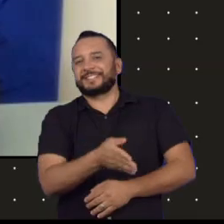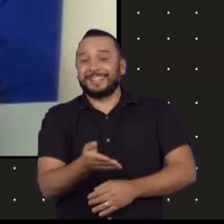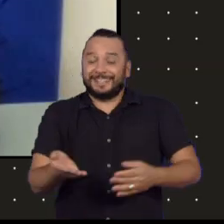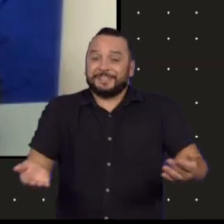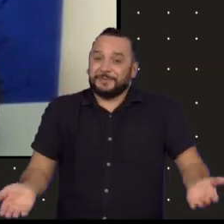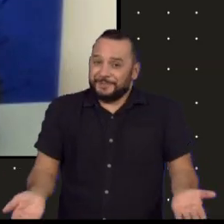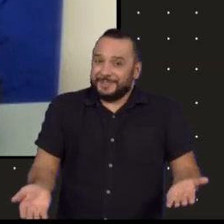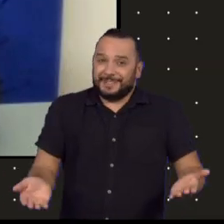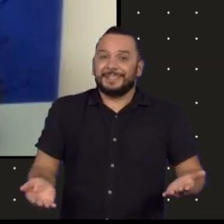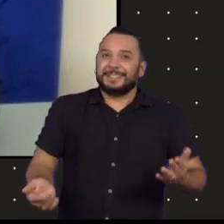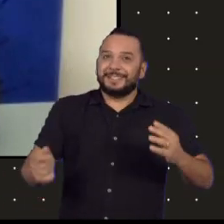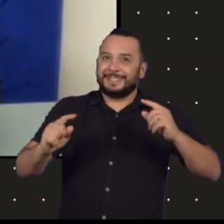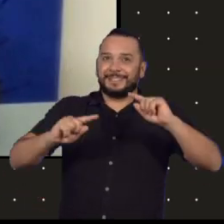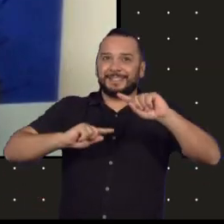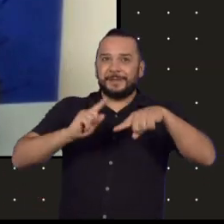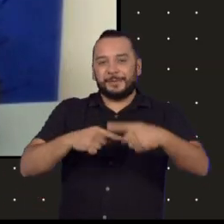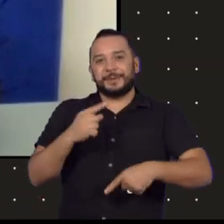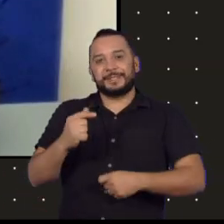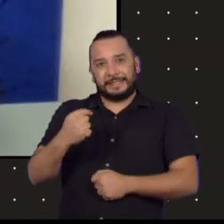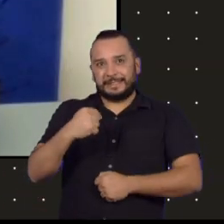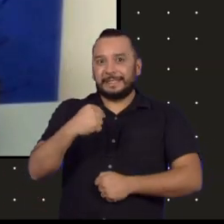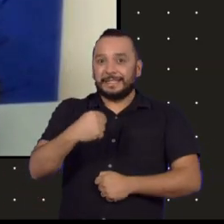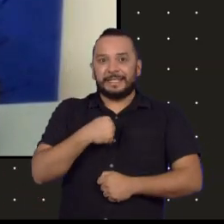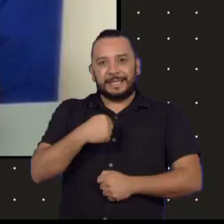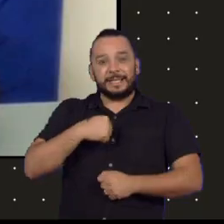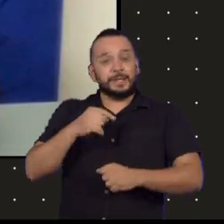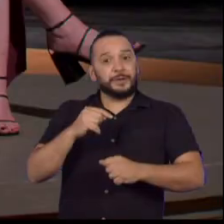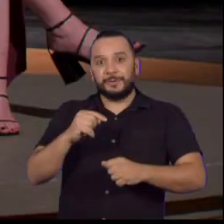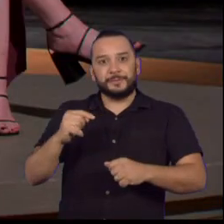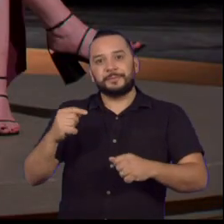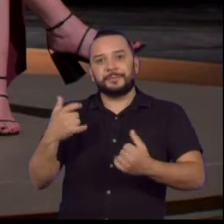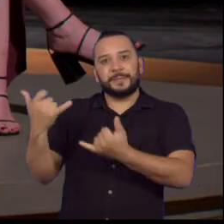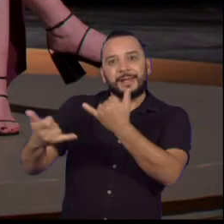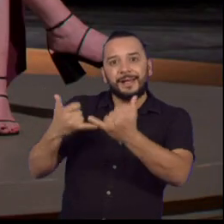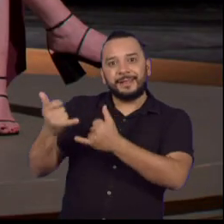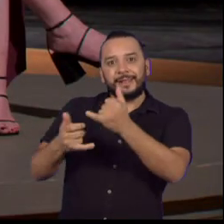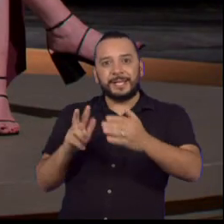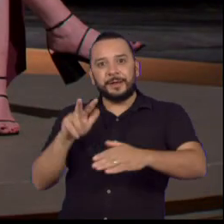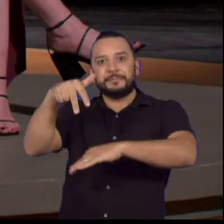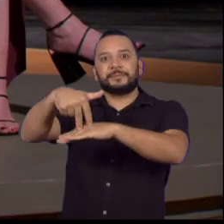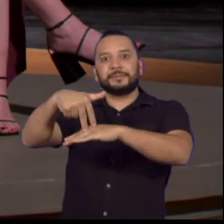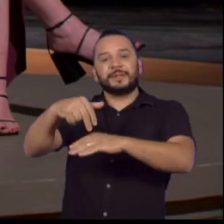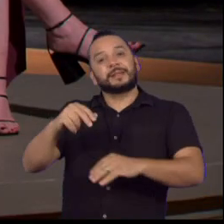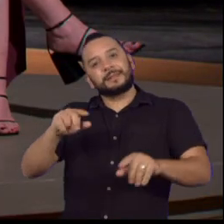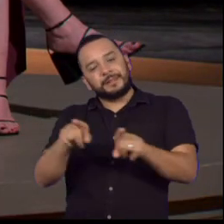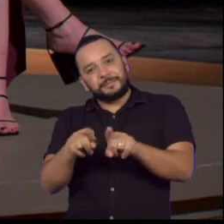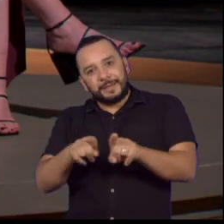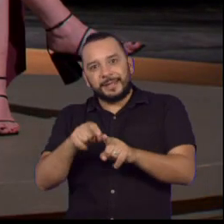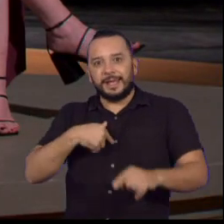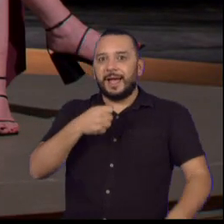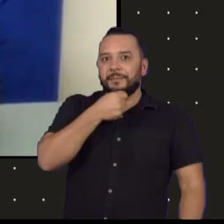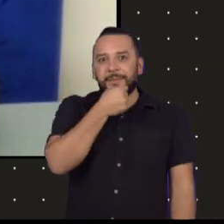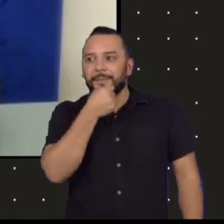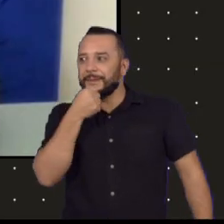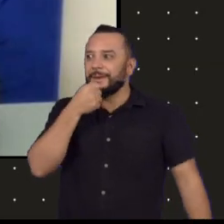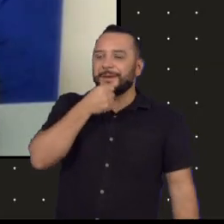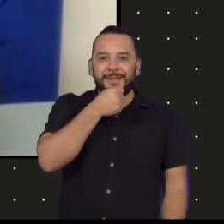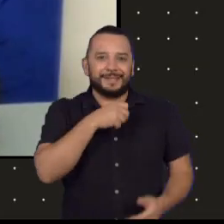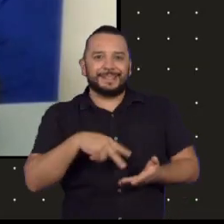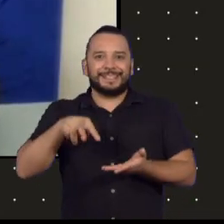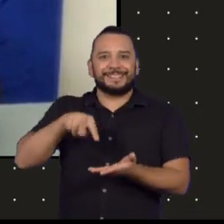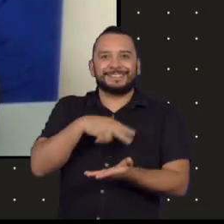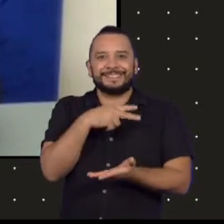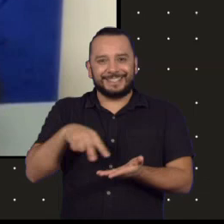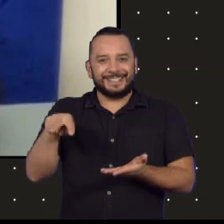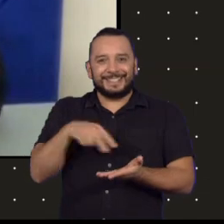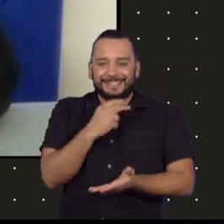Enfim, em pouco tempo já estávamos no palco, eu cantando, dançando. E eu era bem, bem,